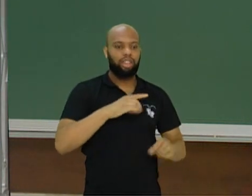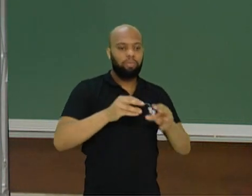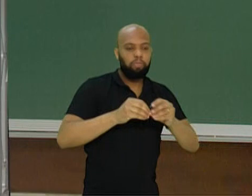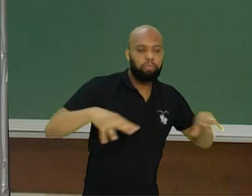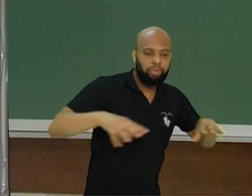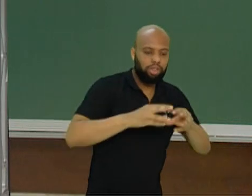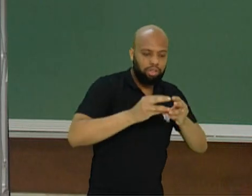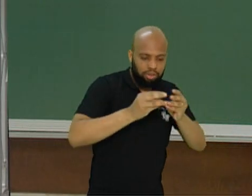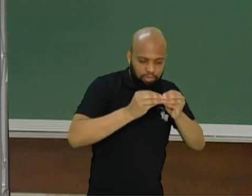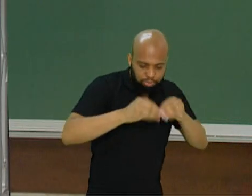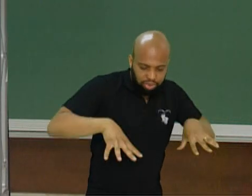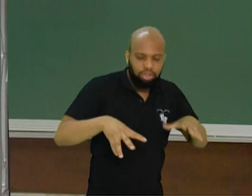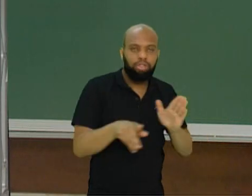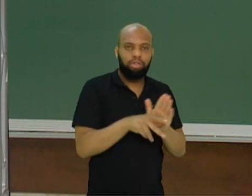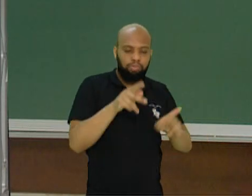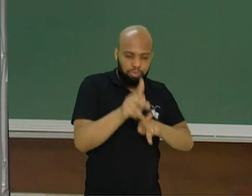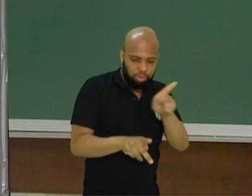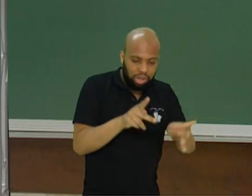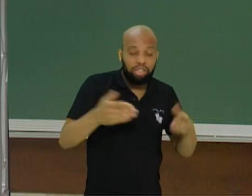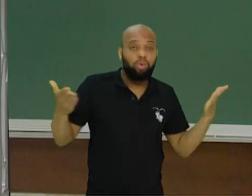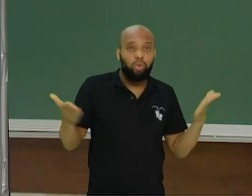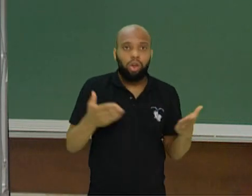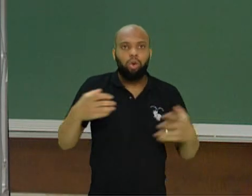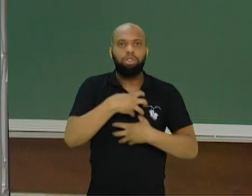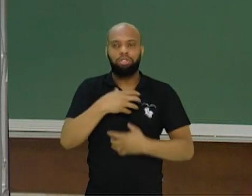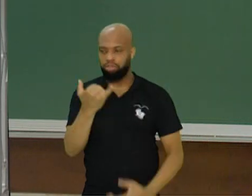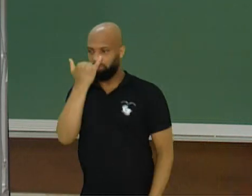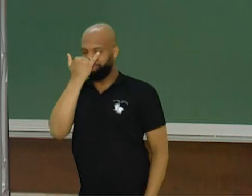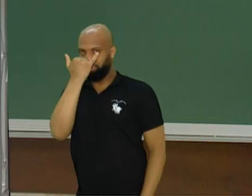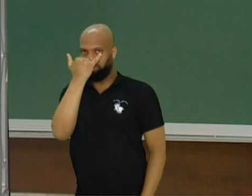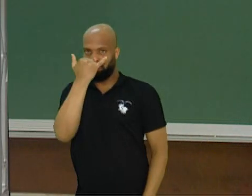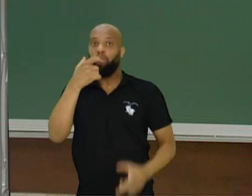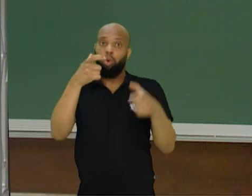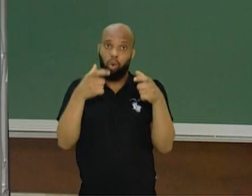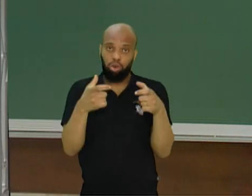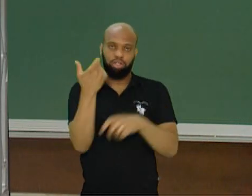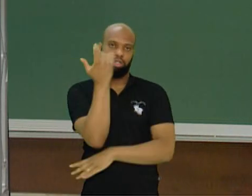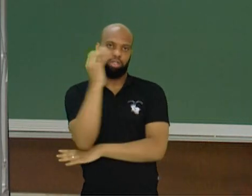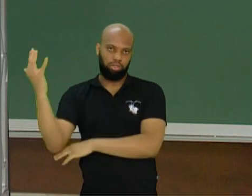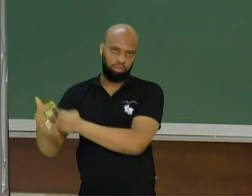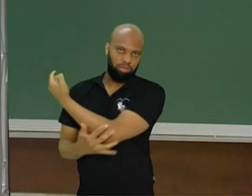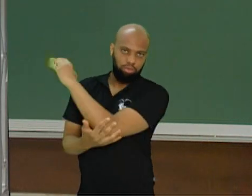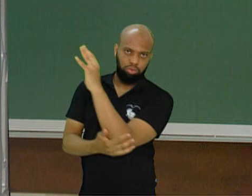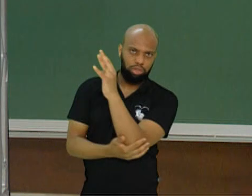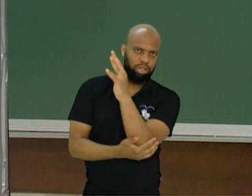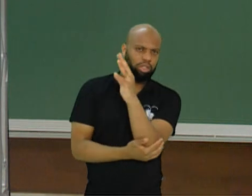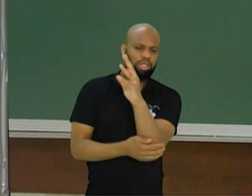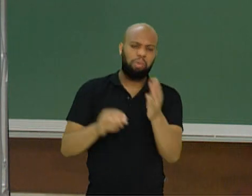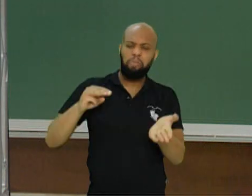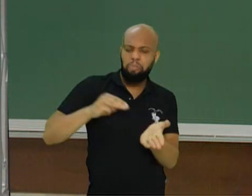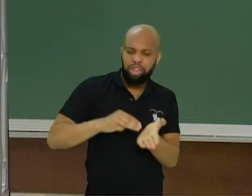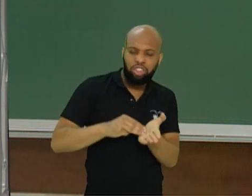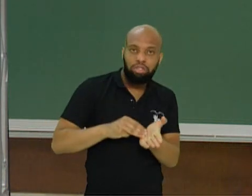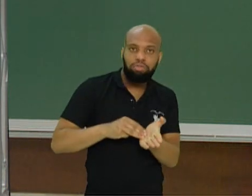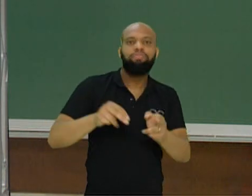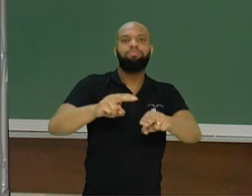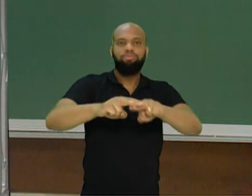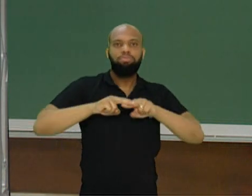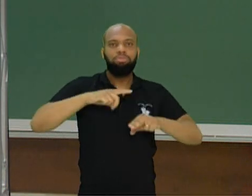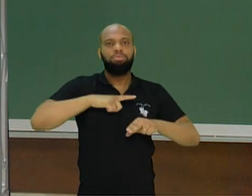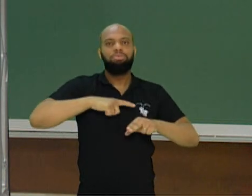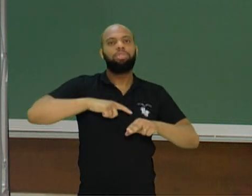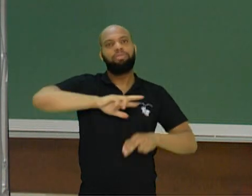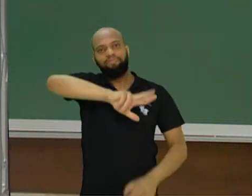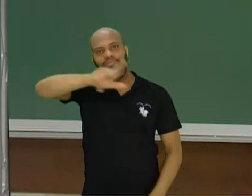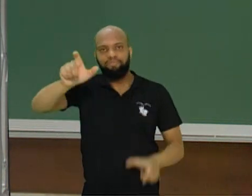a população, e agora nós vamos falar de impactos gerados ali na natureza por conta dessa grande quantidade de